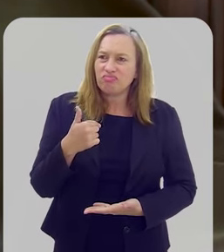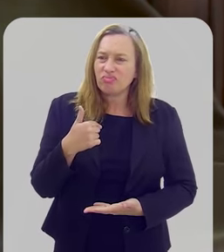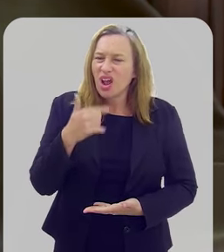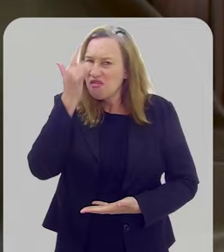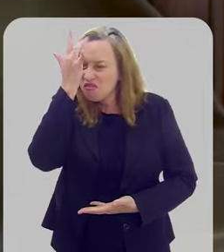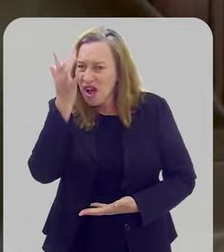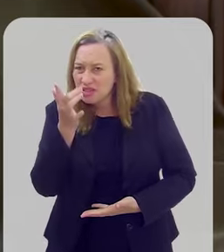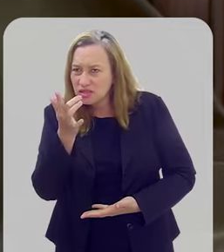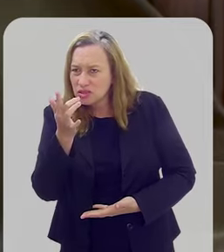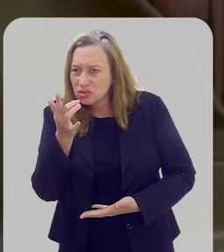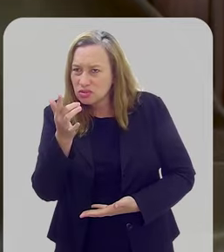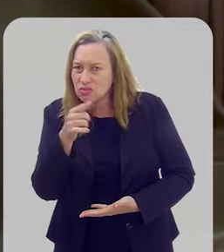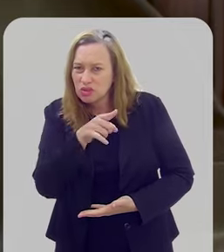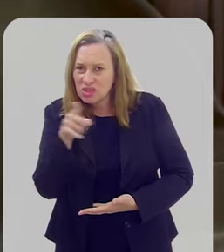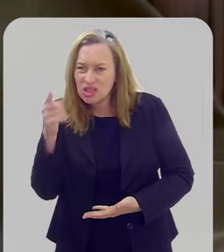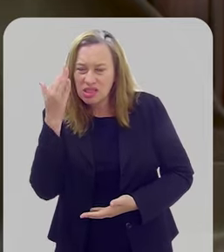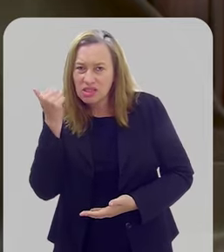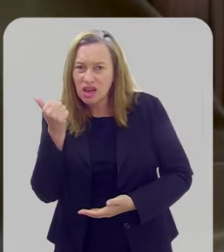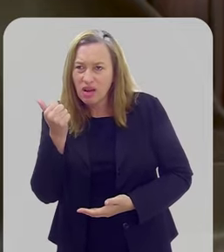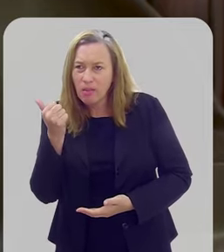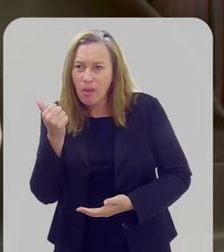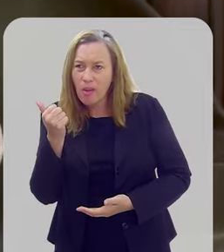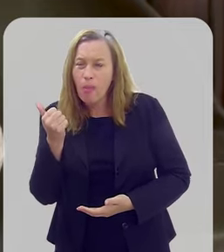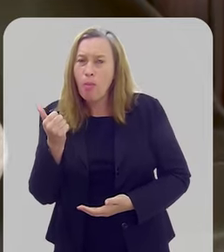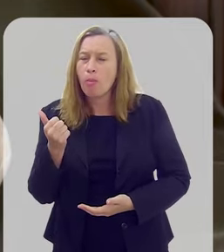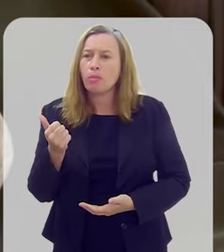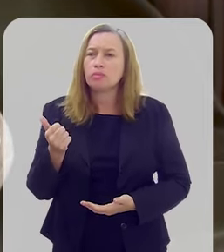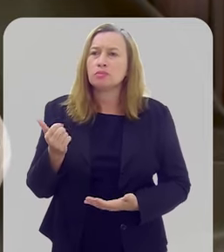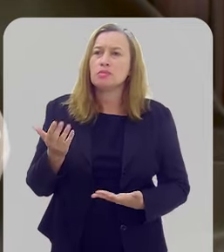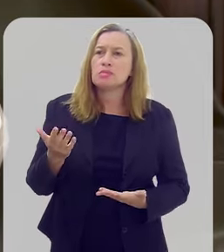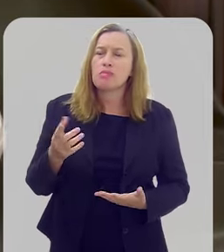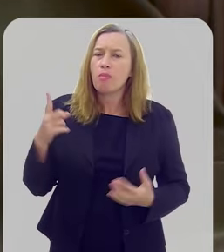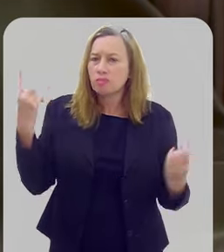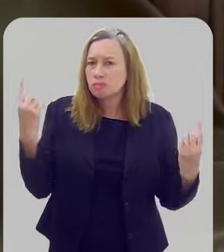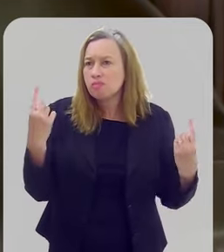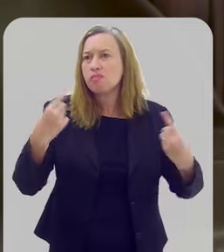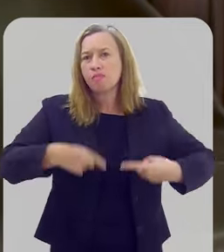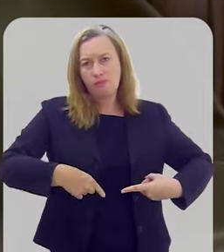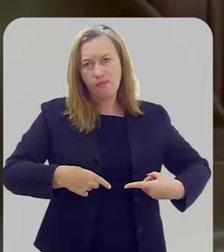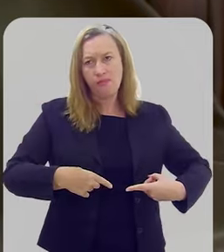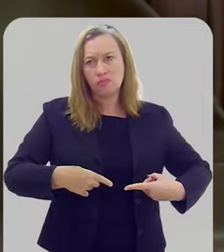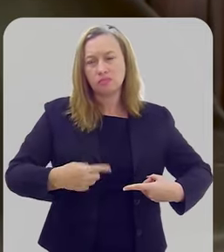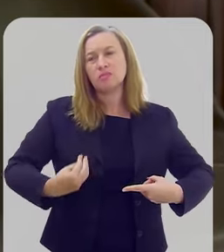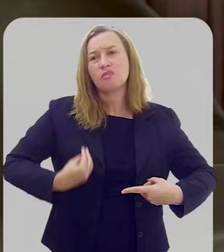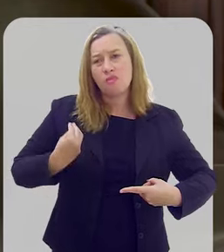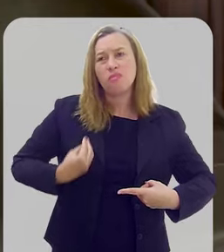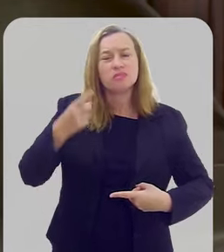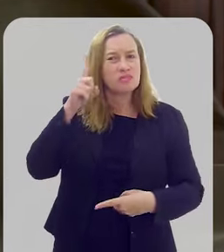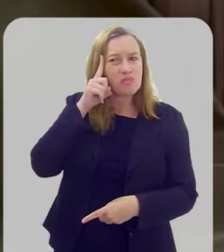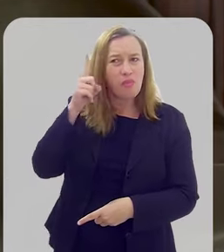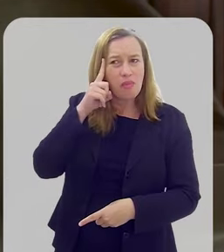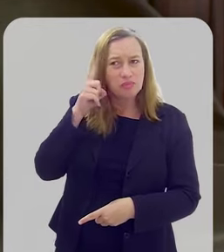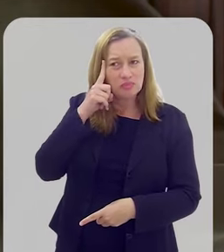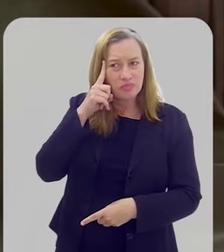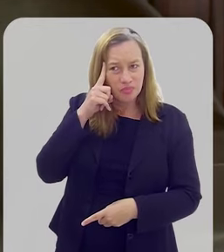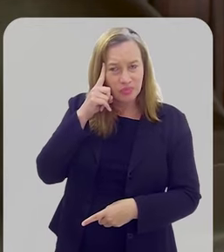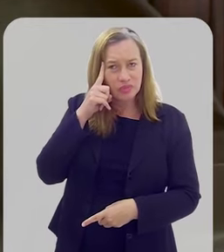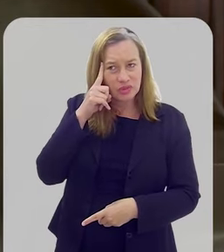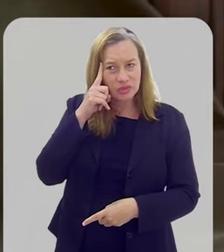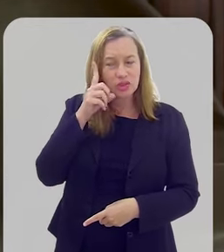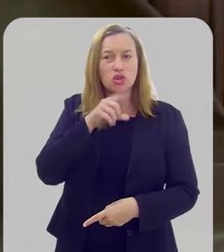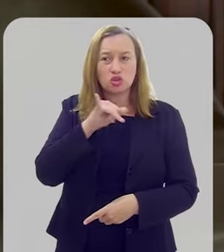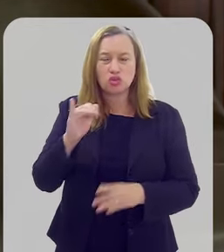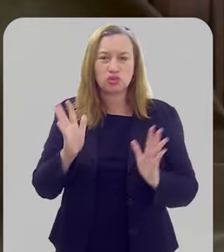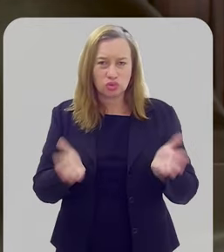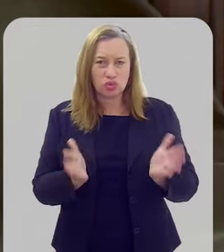e não que seja fácil todos aqui sabem que é um desafio a gente viver todos os dias nos